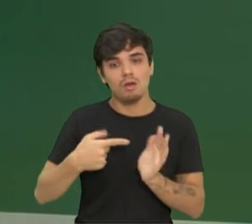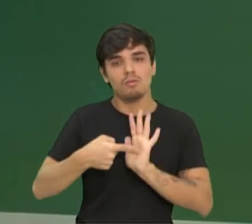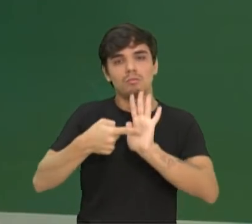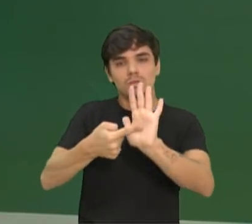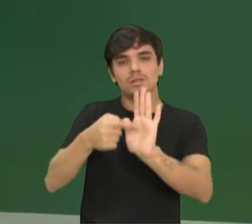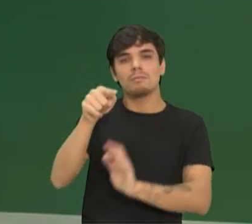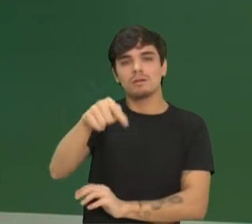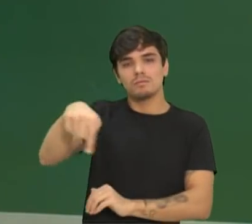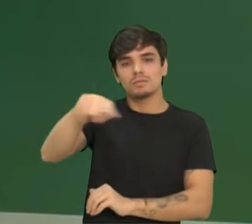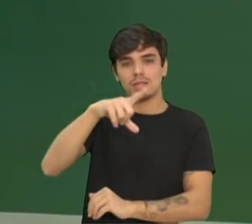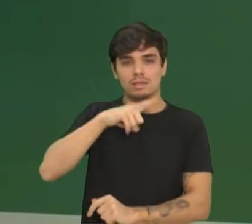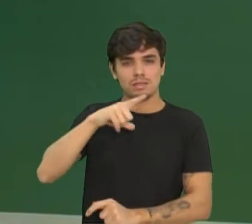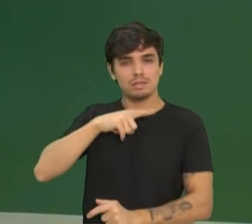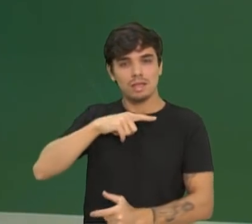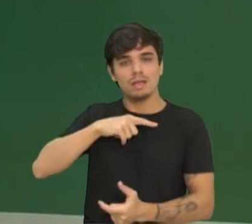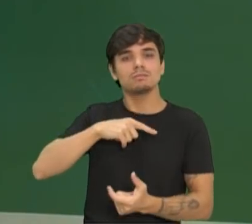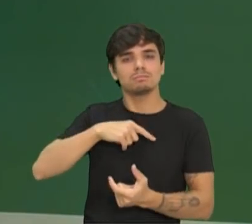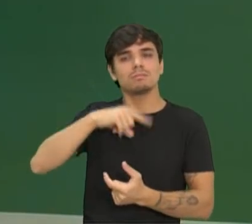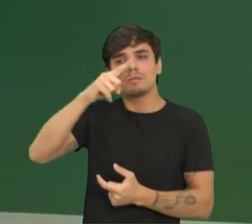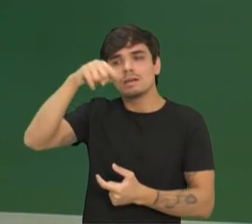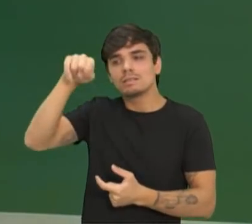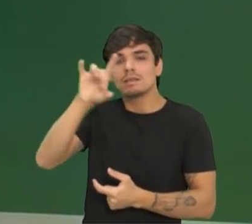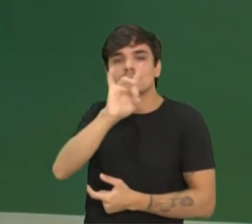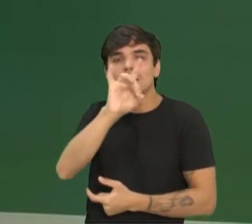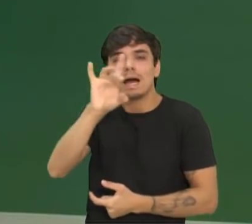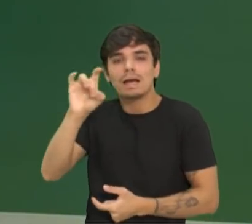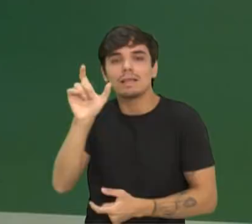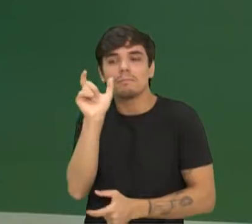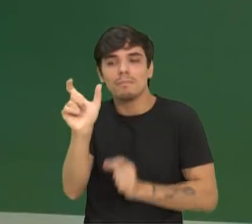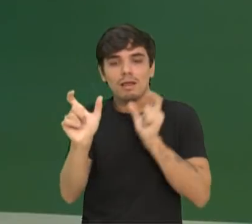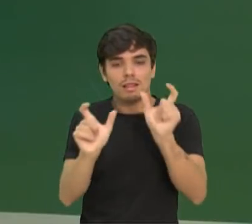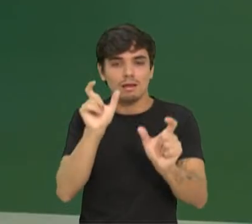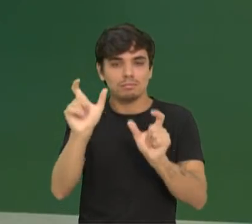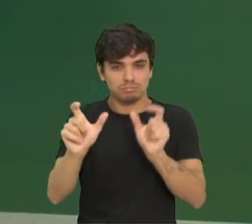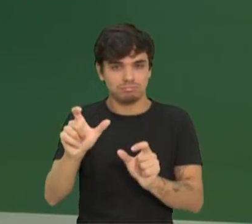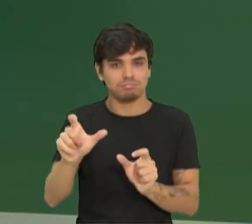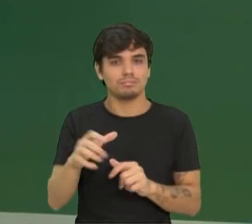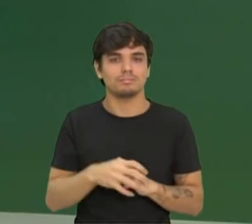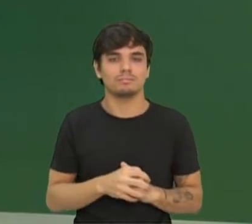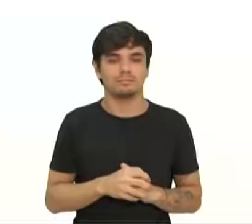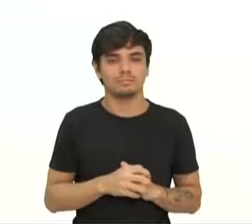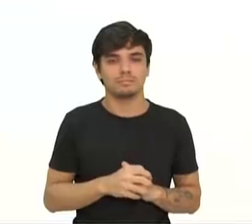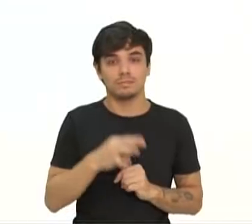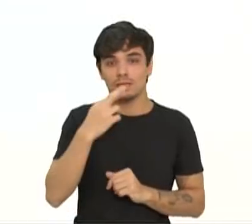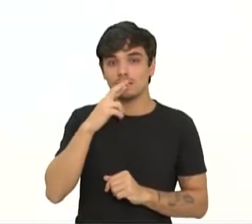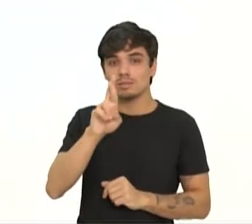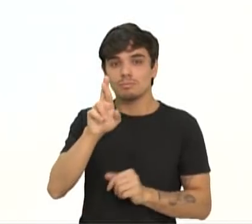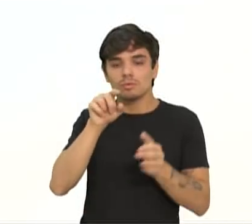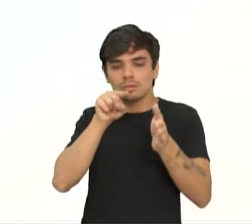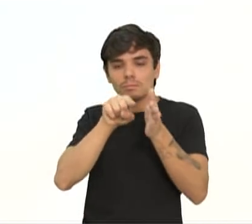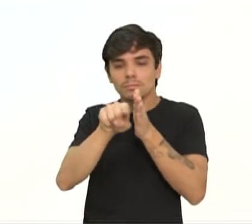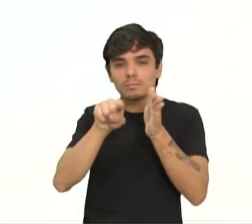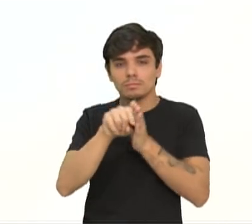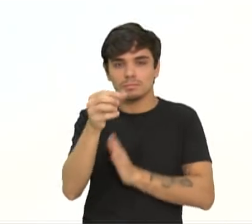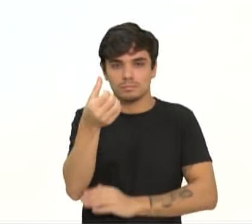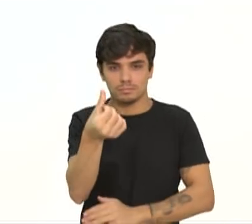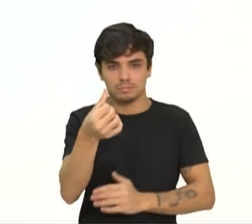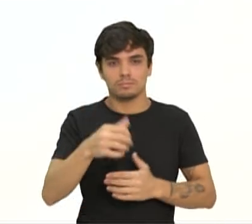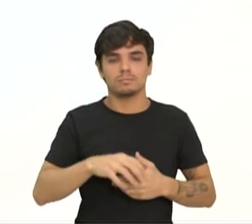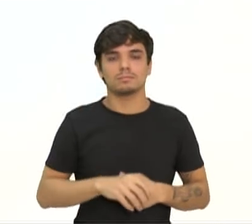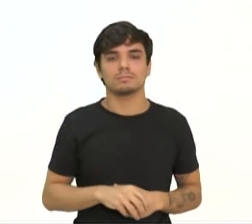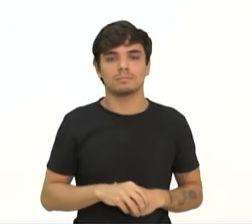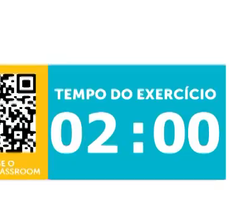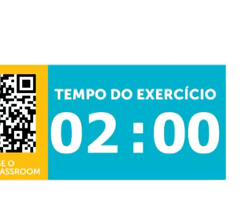há um acento em cada palavra de 2 sílabas da língua portuguesa, certo? Responda essa questão número 6.